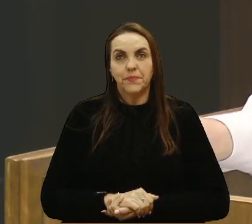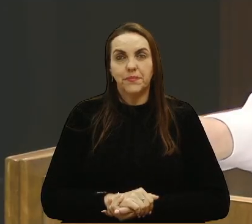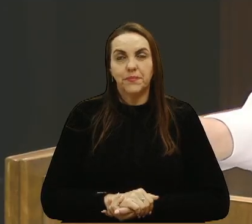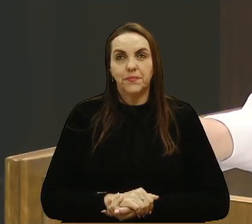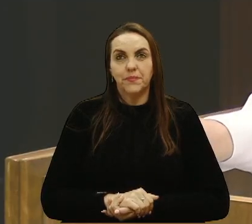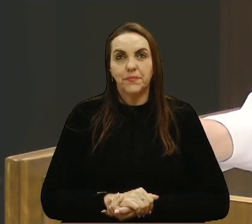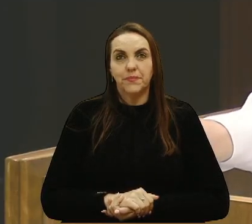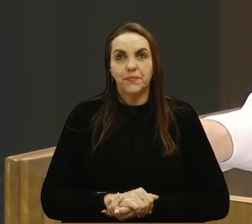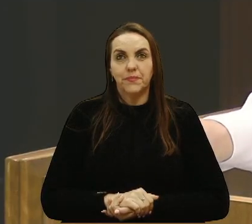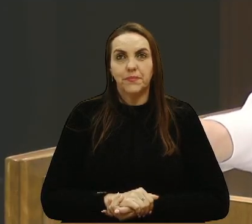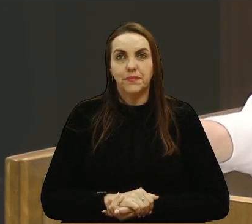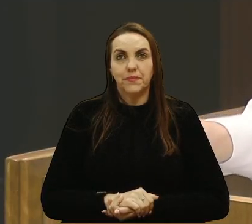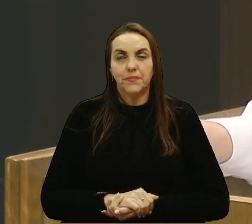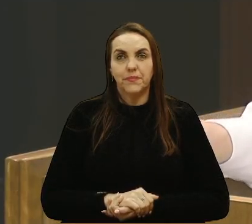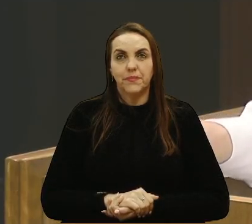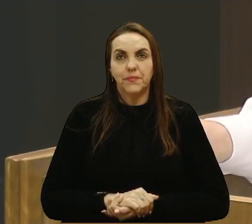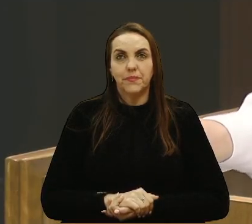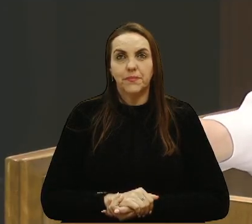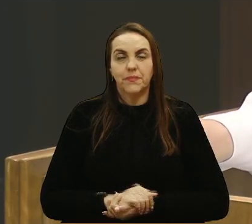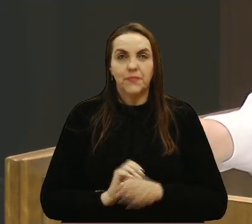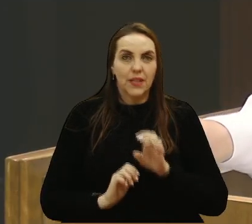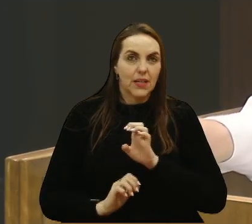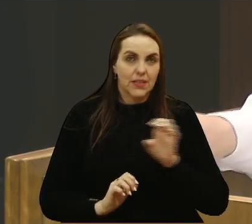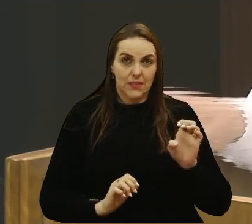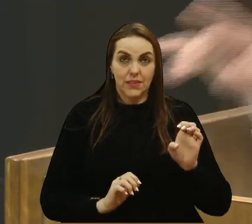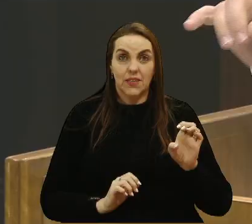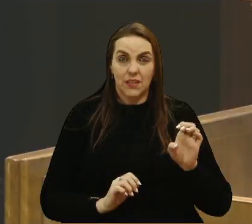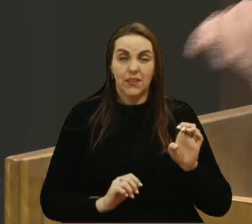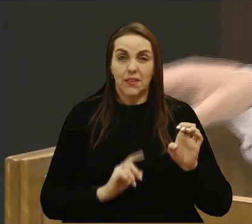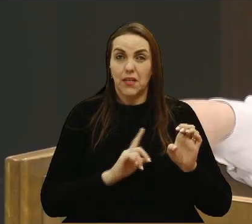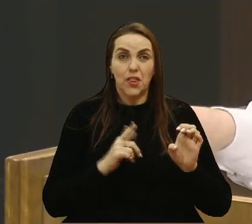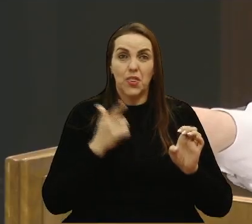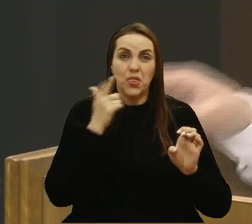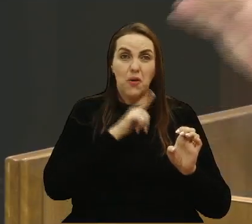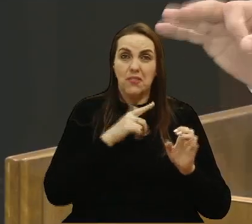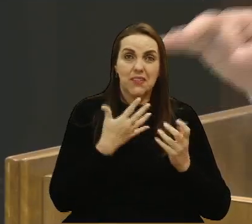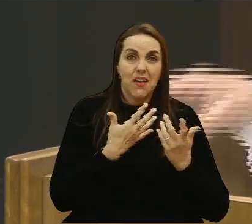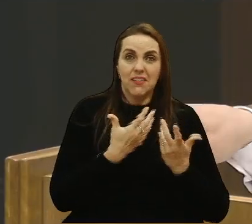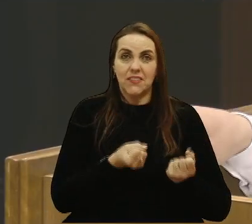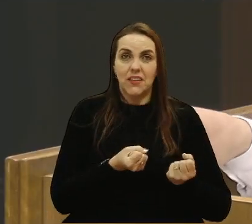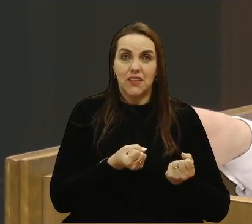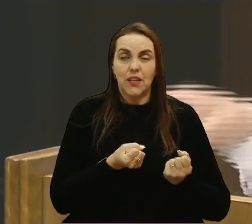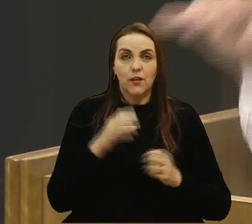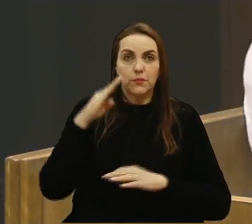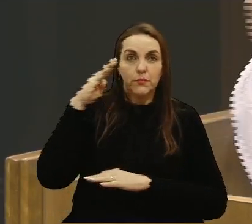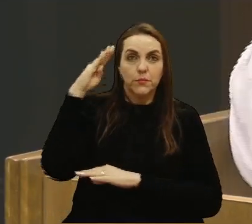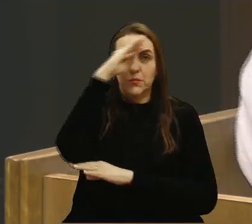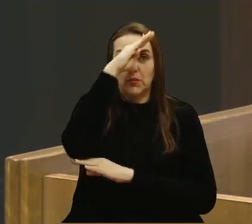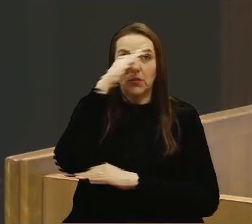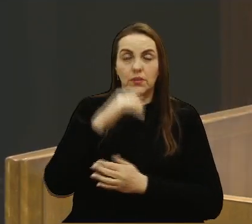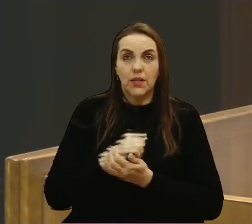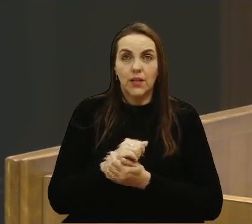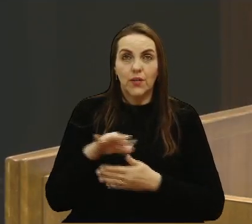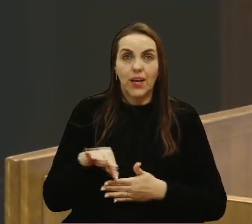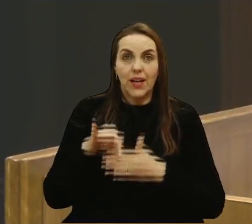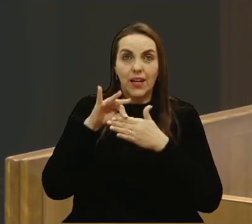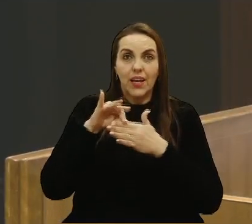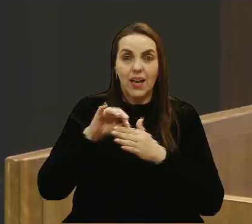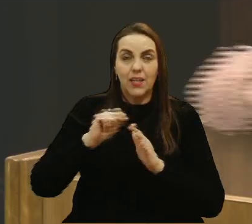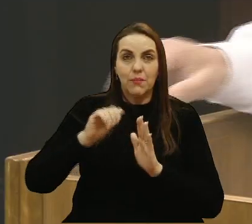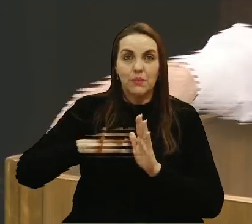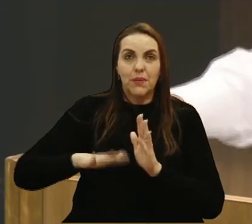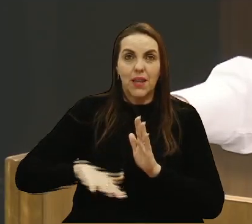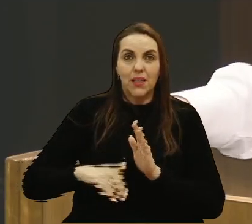A esquerda, em parte, não consegue aceitar que com Bolsonaro a carne estava mais barata,